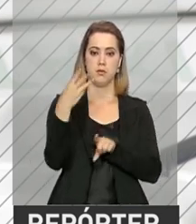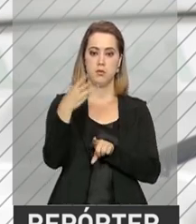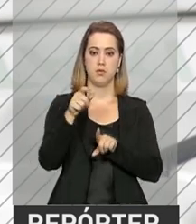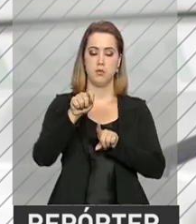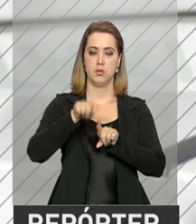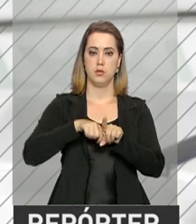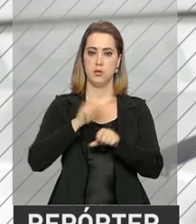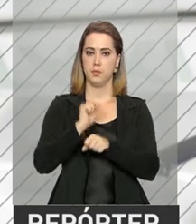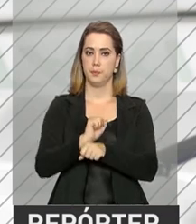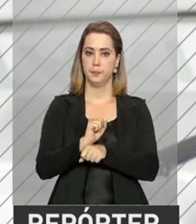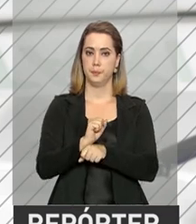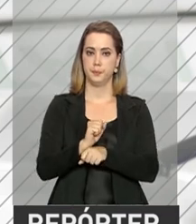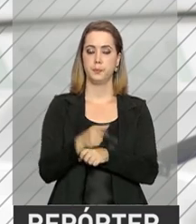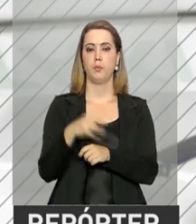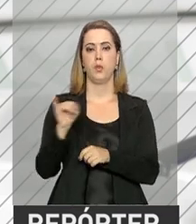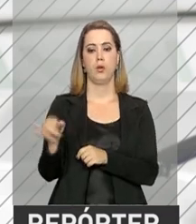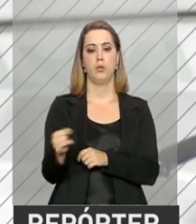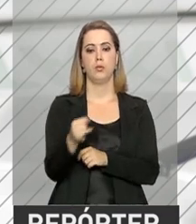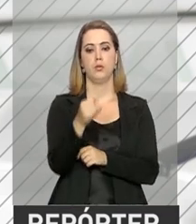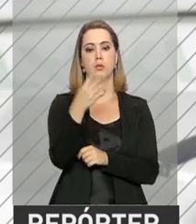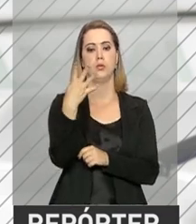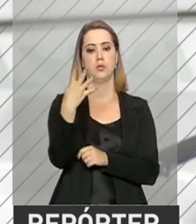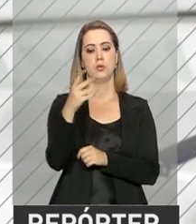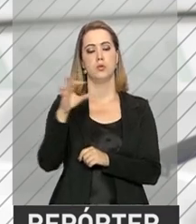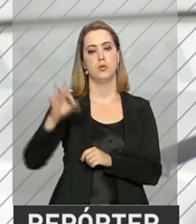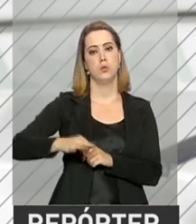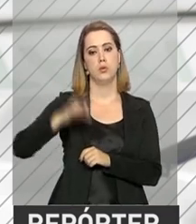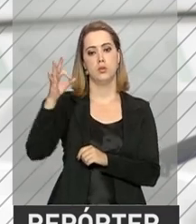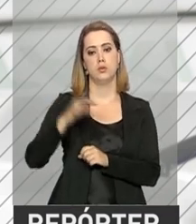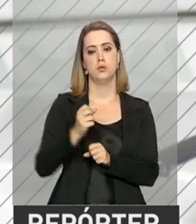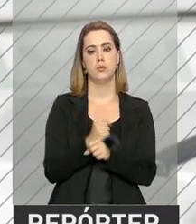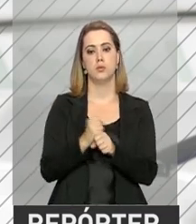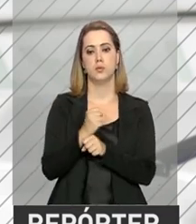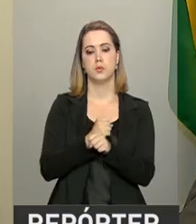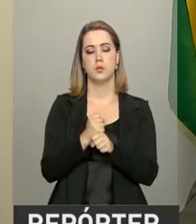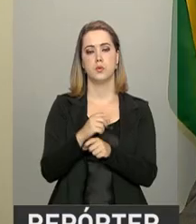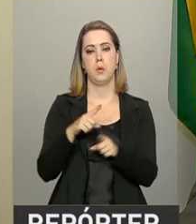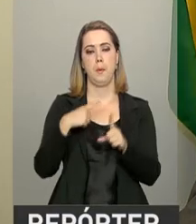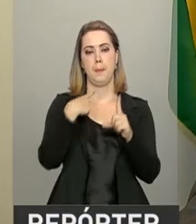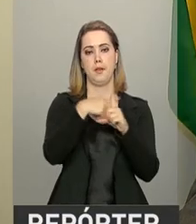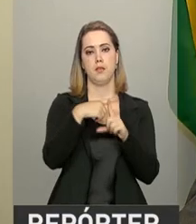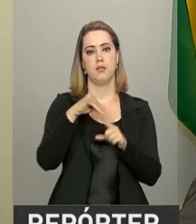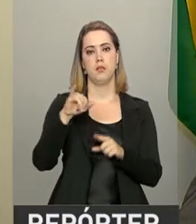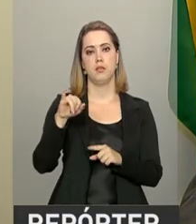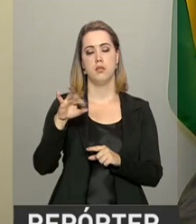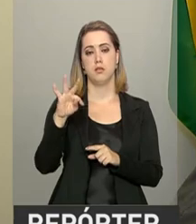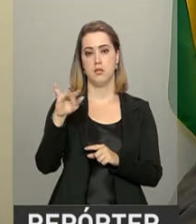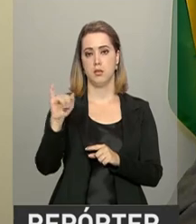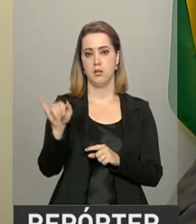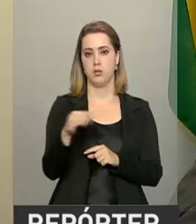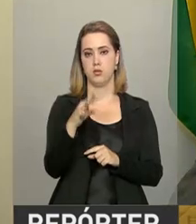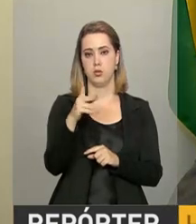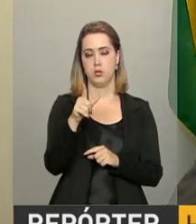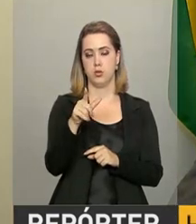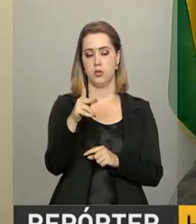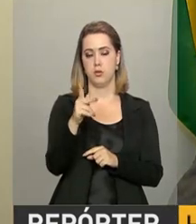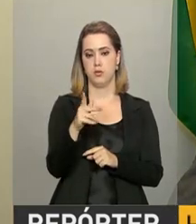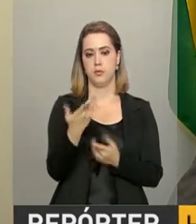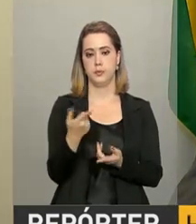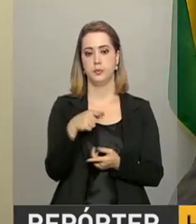carência as taxas de juros são de 4% ao ano mais tjlp é feito exclusivamente no Banco do